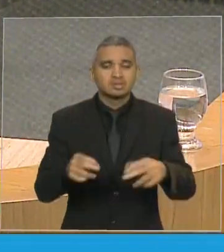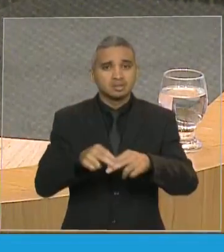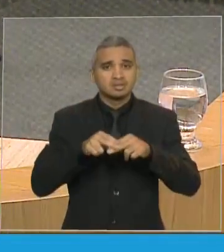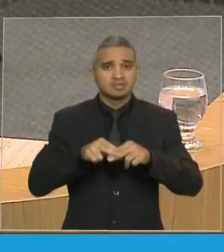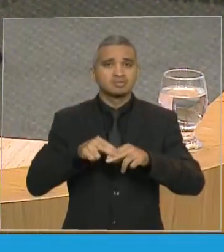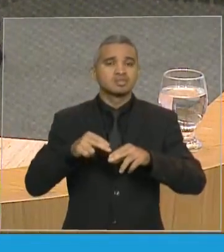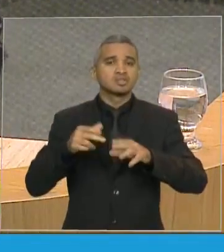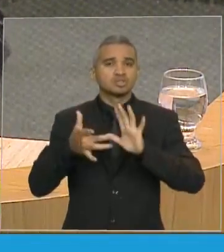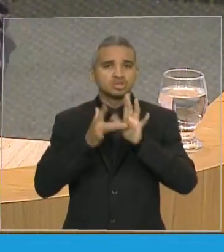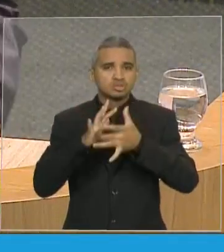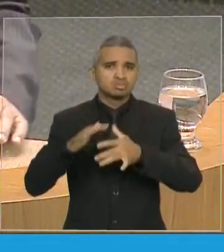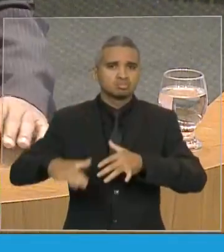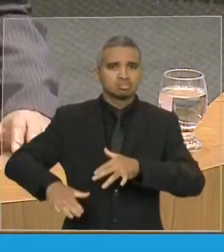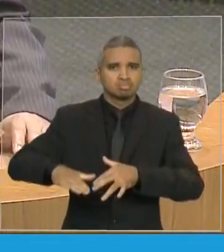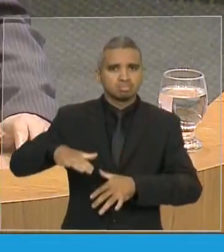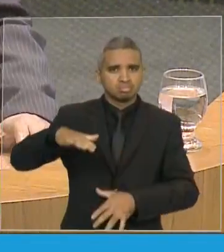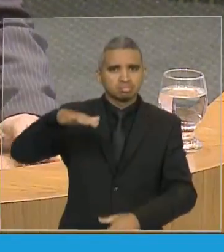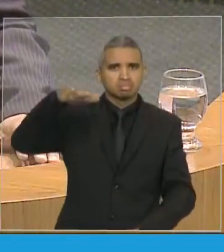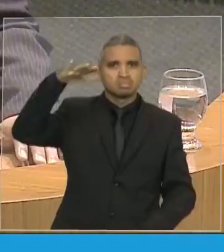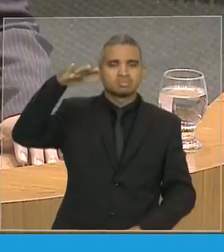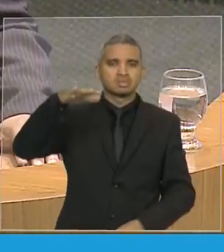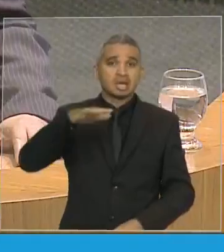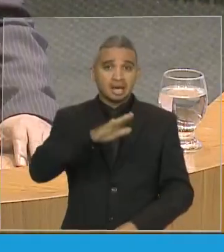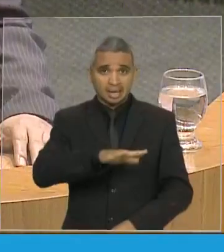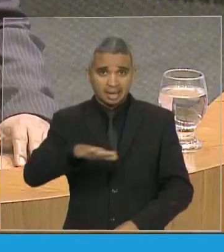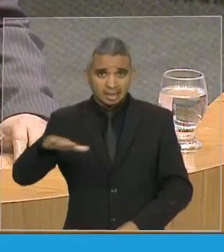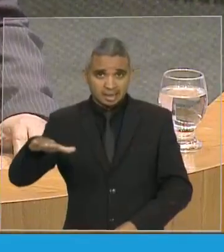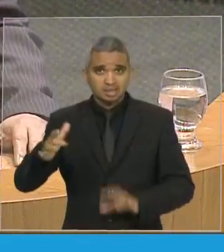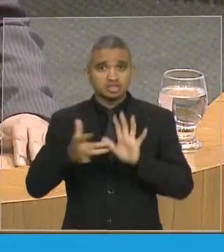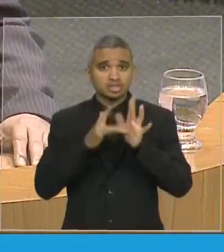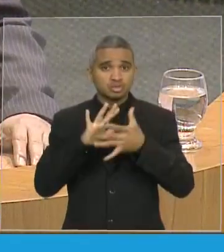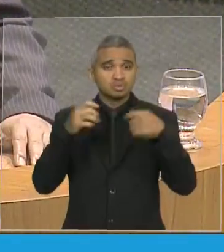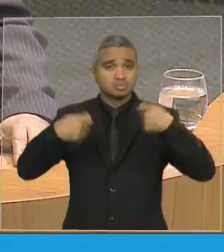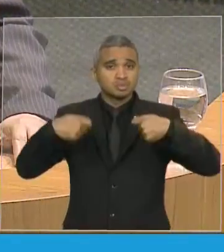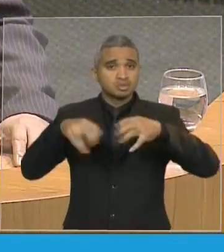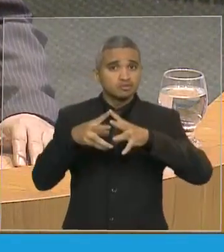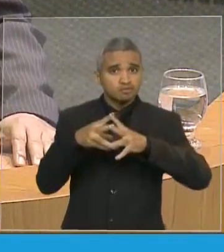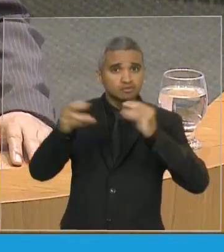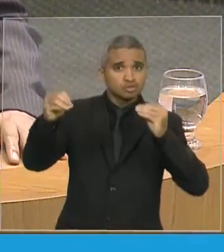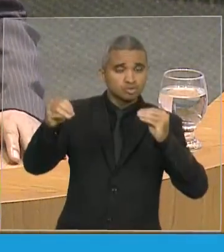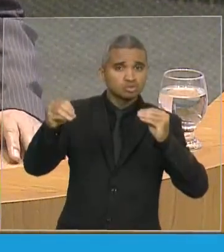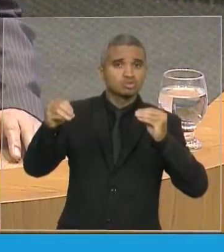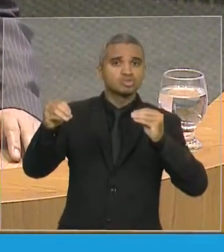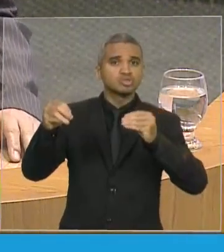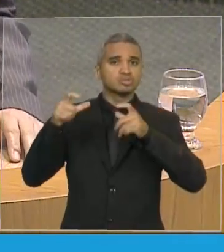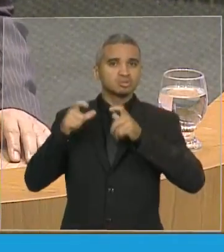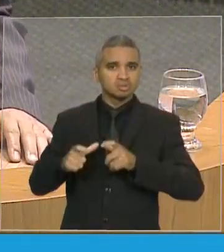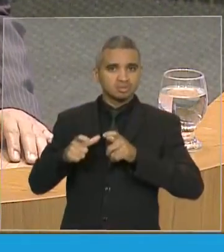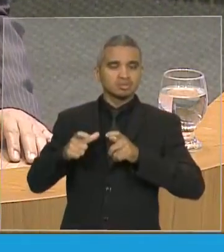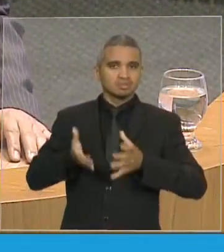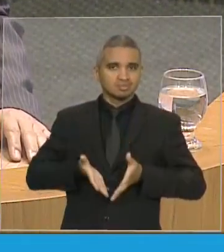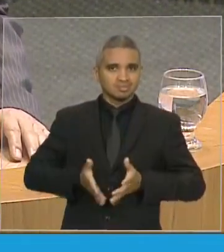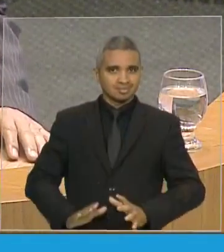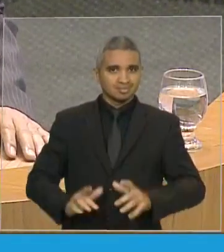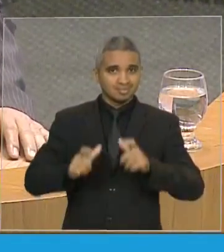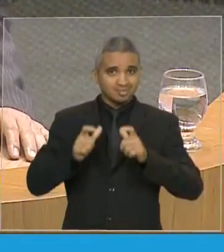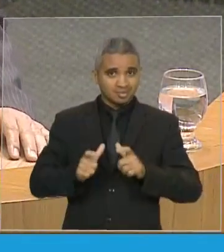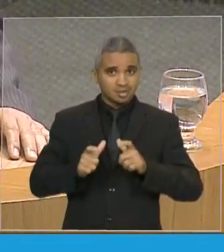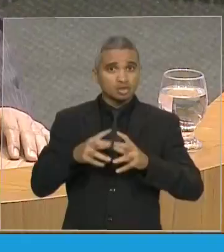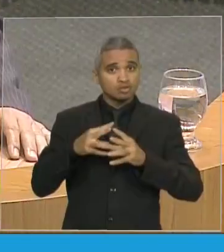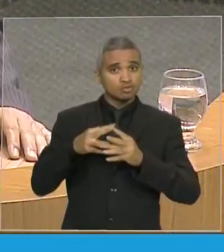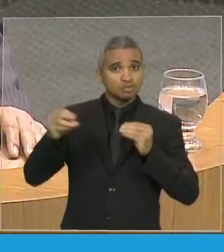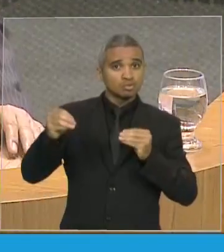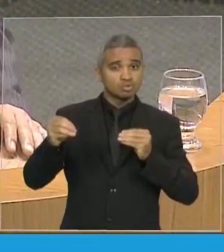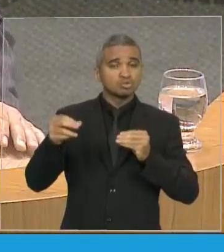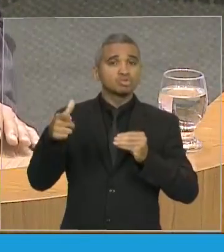missão, logo de ainda criança, teve que fugir da sua terra e